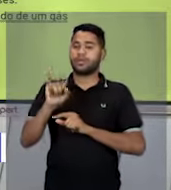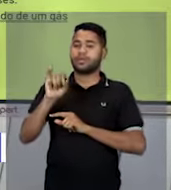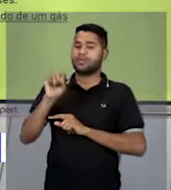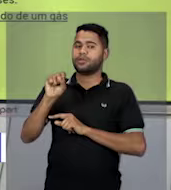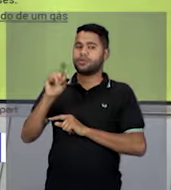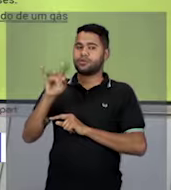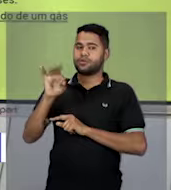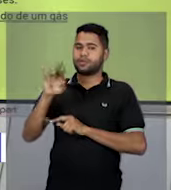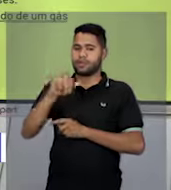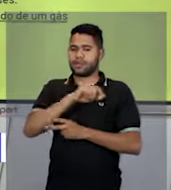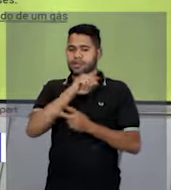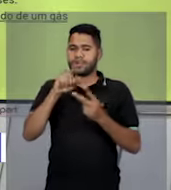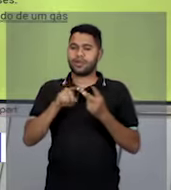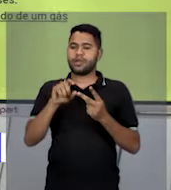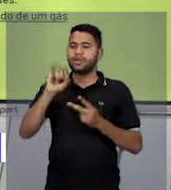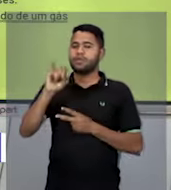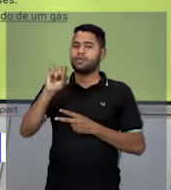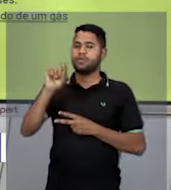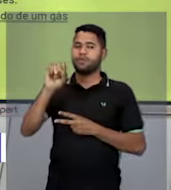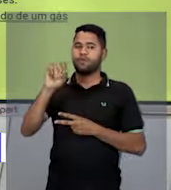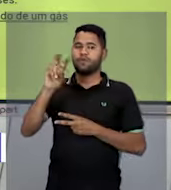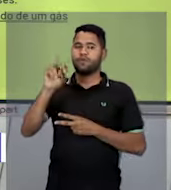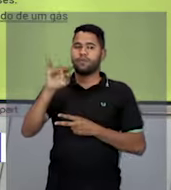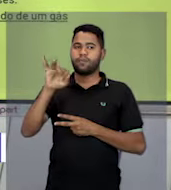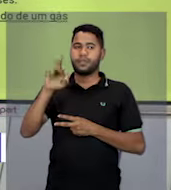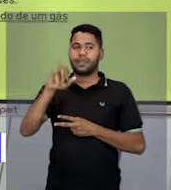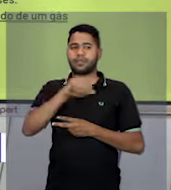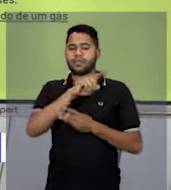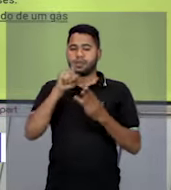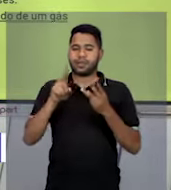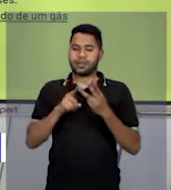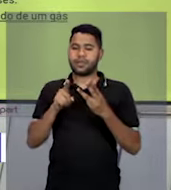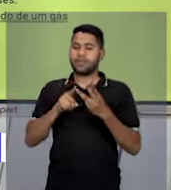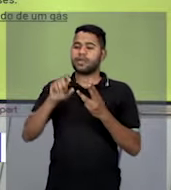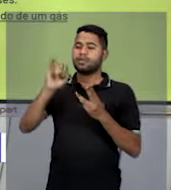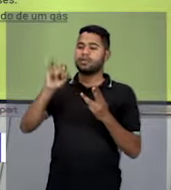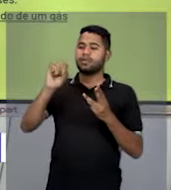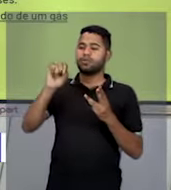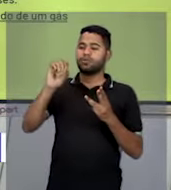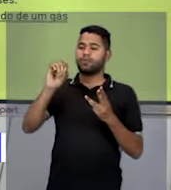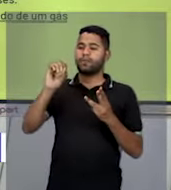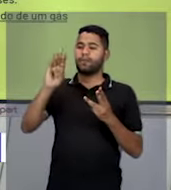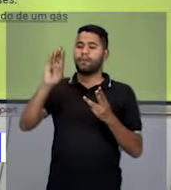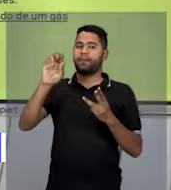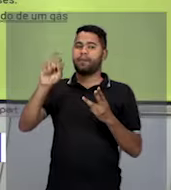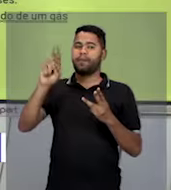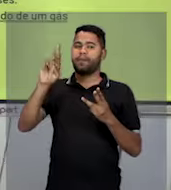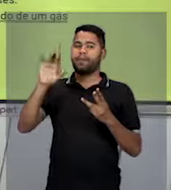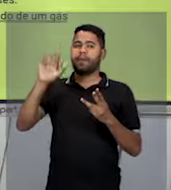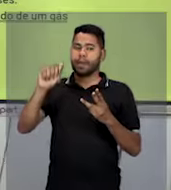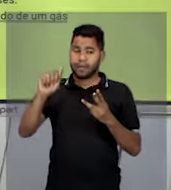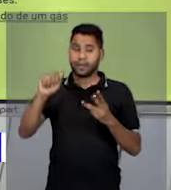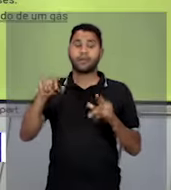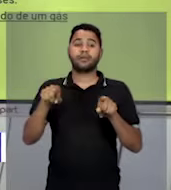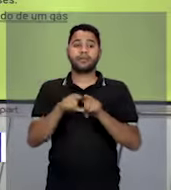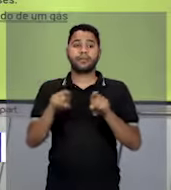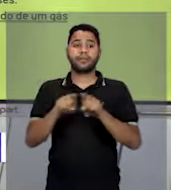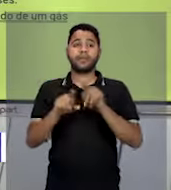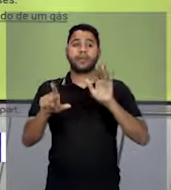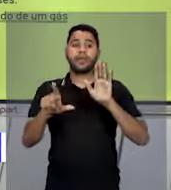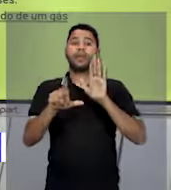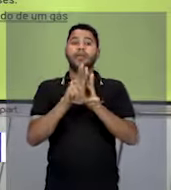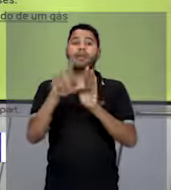isotérmica, isovolumétrica e isobárica. Vamos conhecer também a lei geral